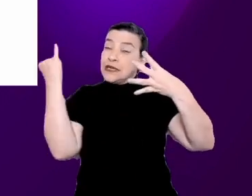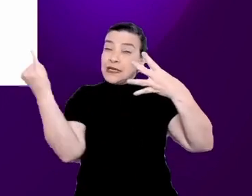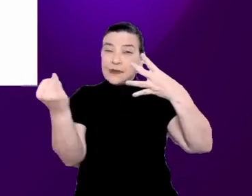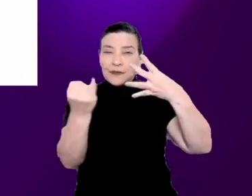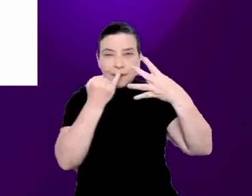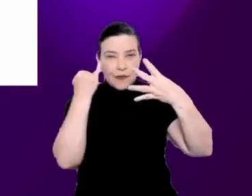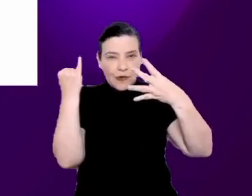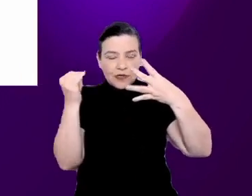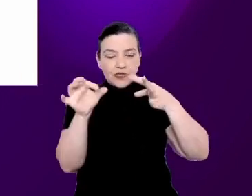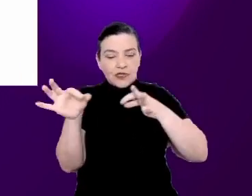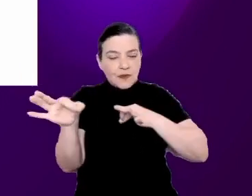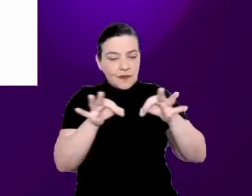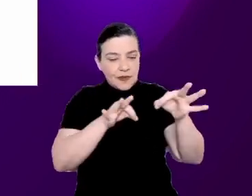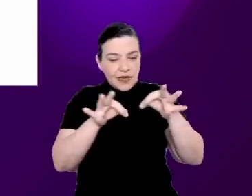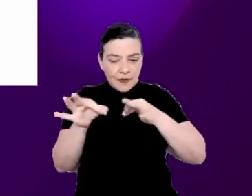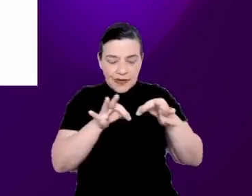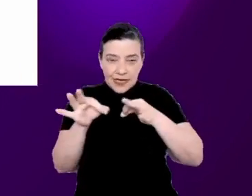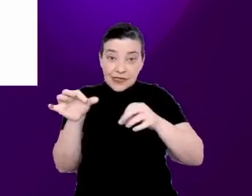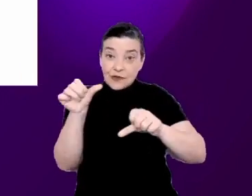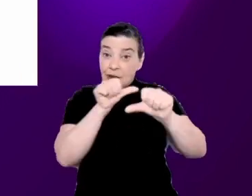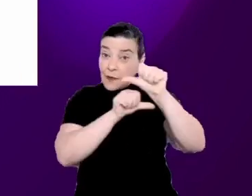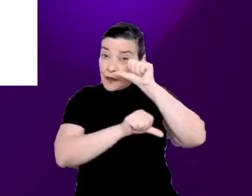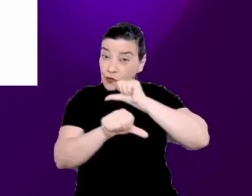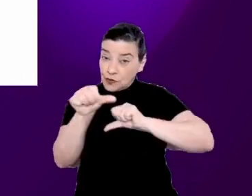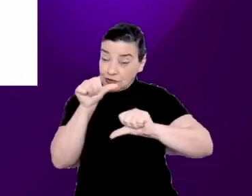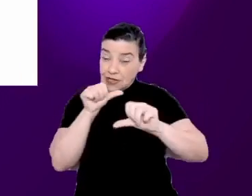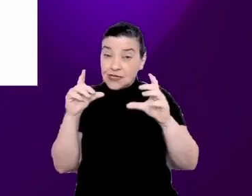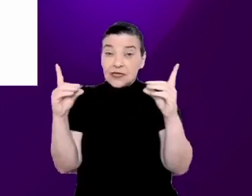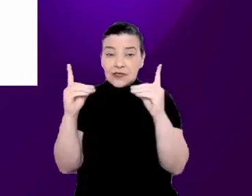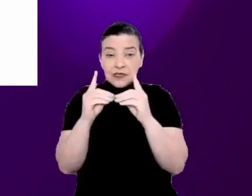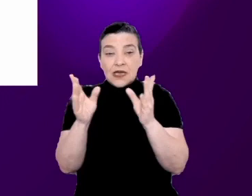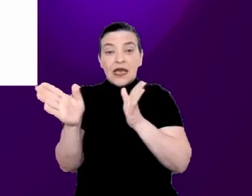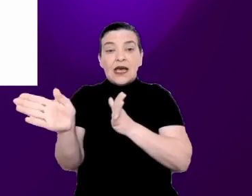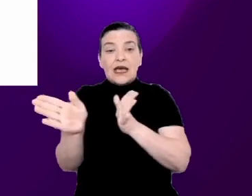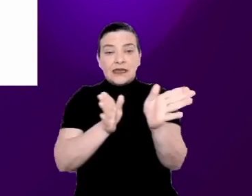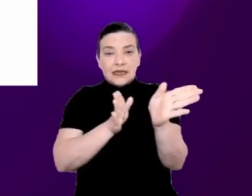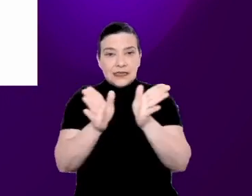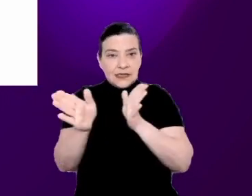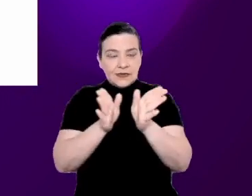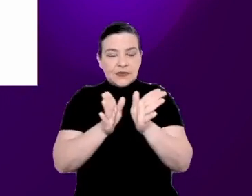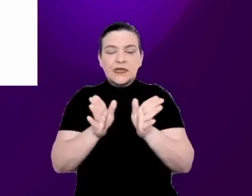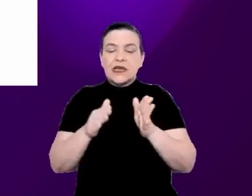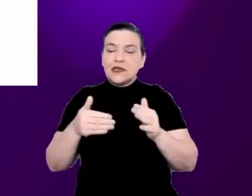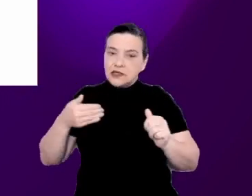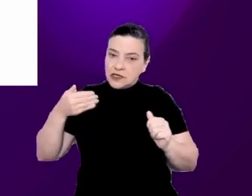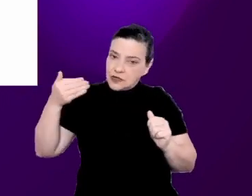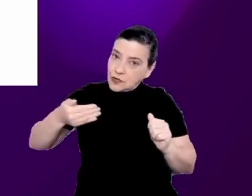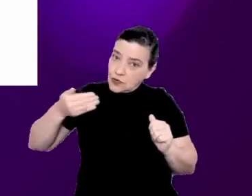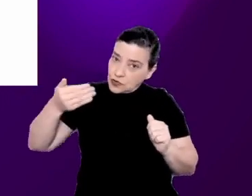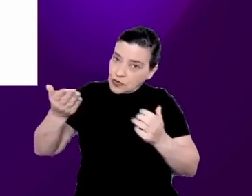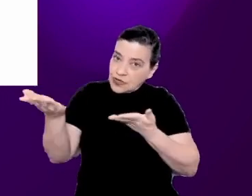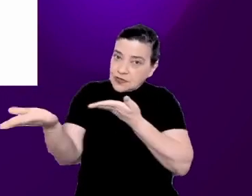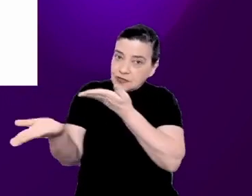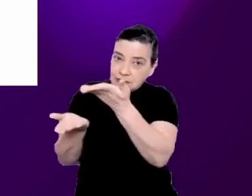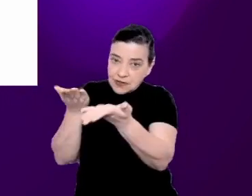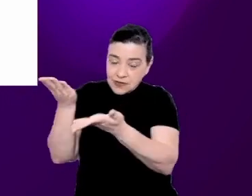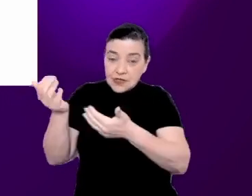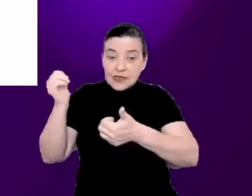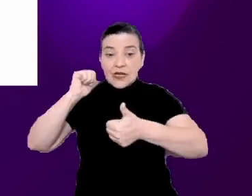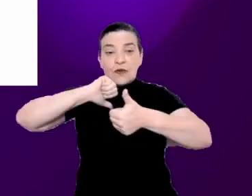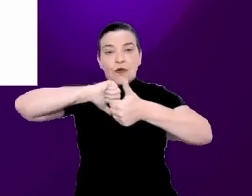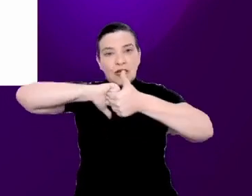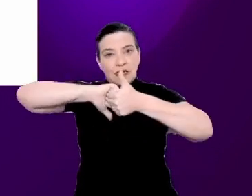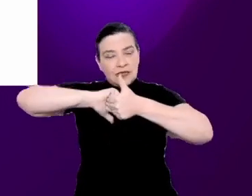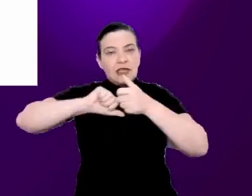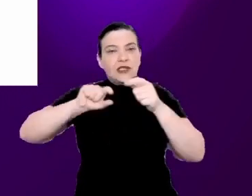na reorganização: a questão da acessibilidade, da continuidade do cuidado, da qualidade